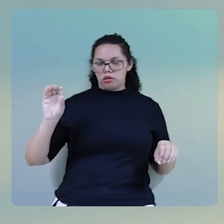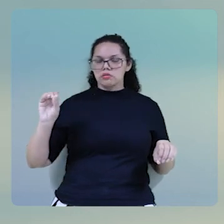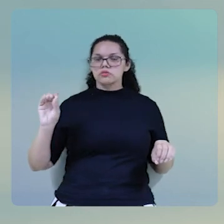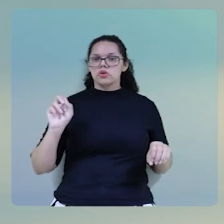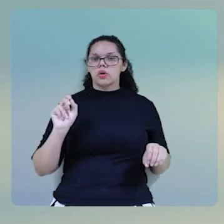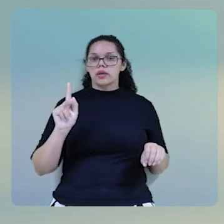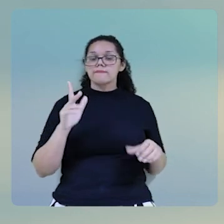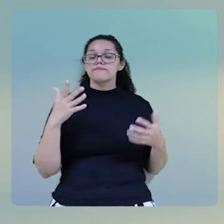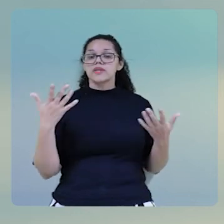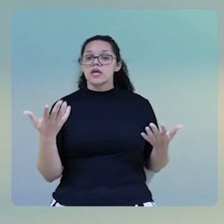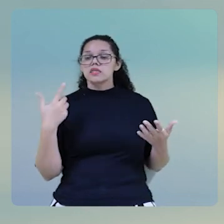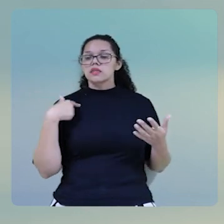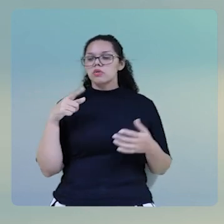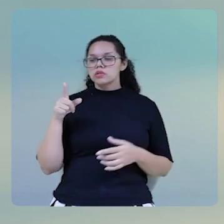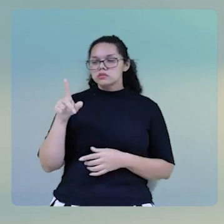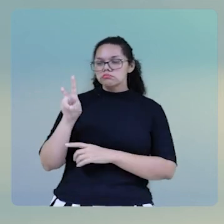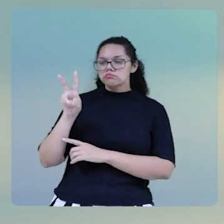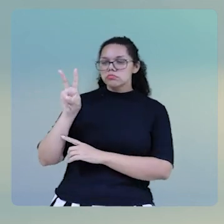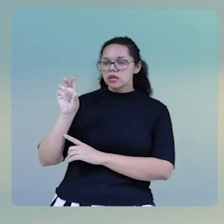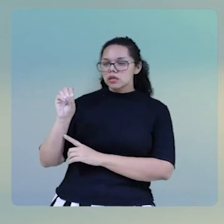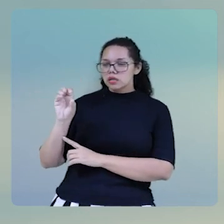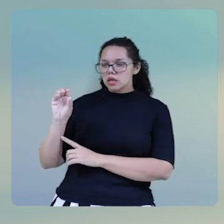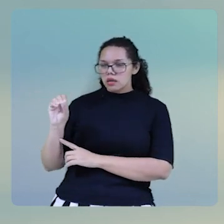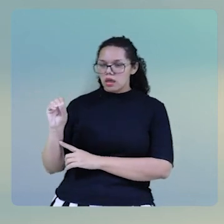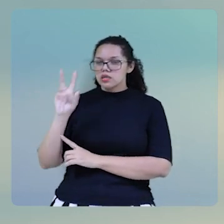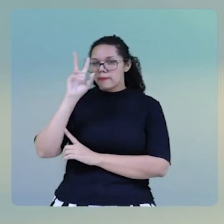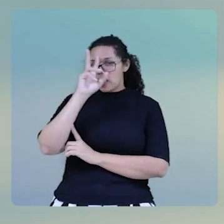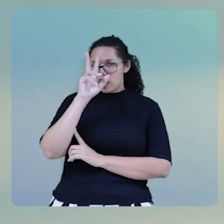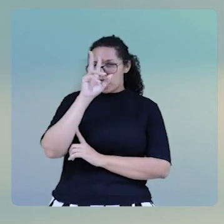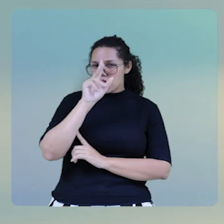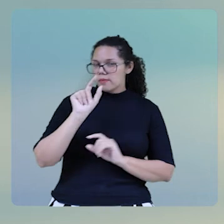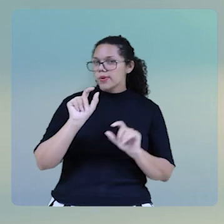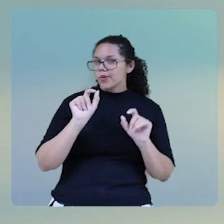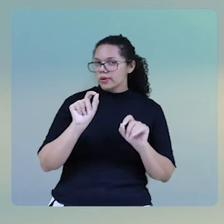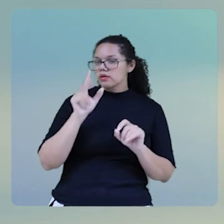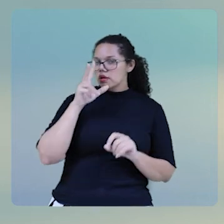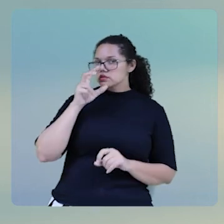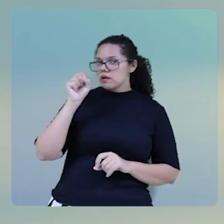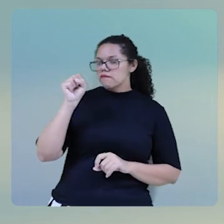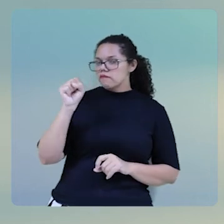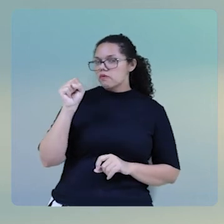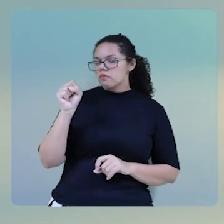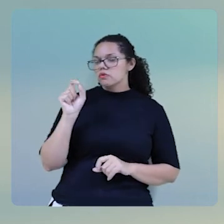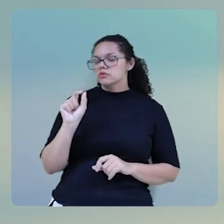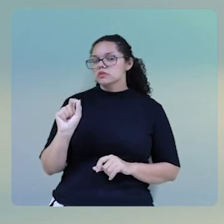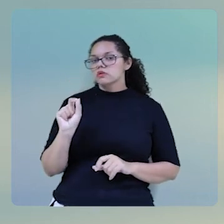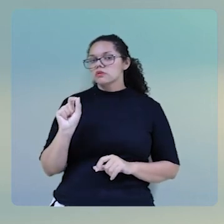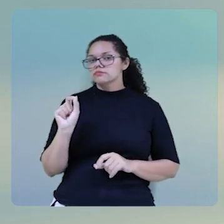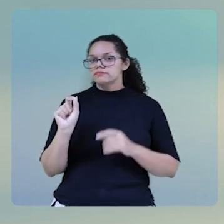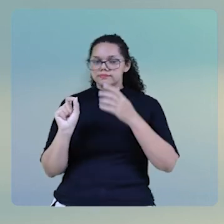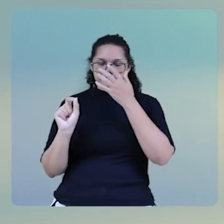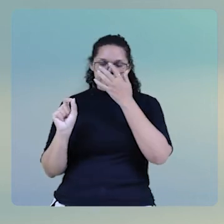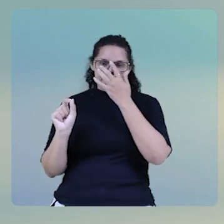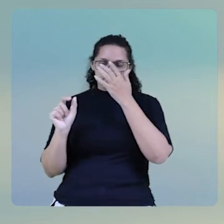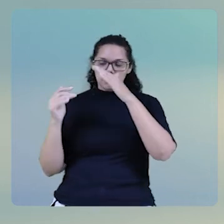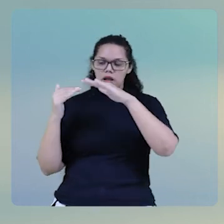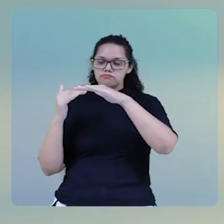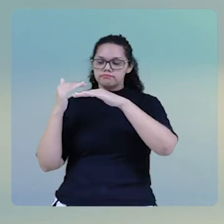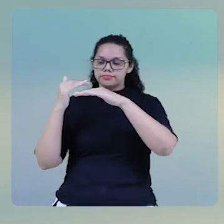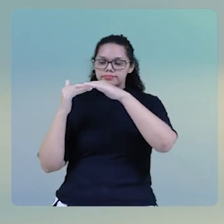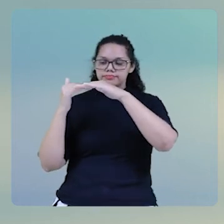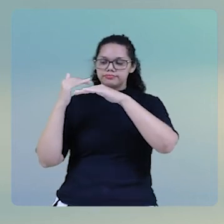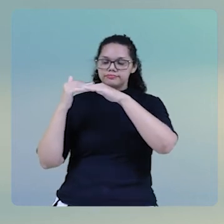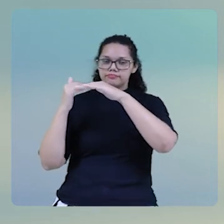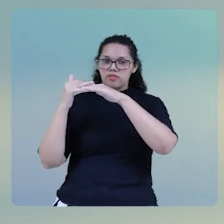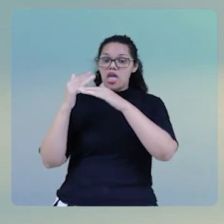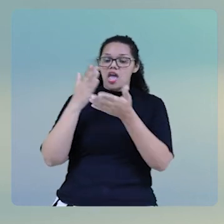esse 500 está passando aqui. Só que lembra, pessoal, que essa resistência e essa estão em paralelo. E se elas estão em paralelo, a corrente elétrica se divide para